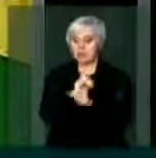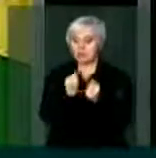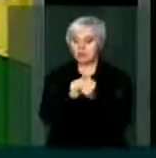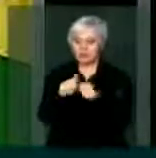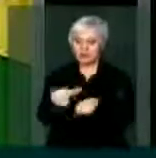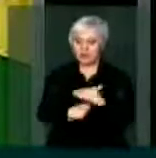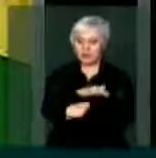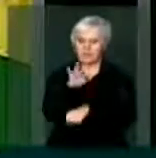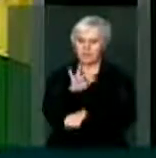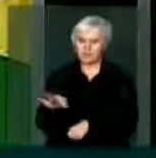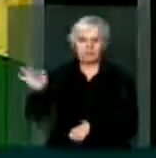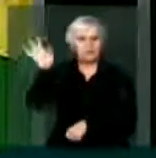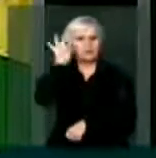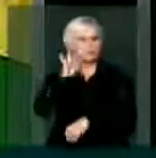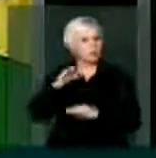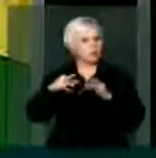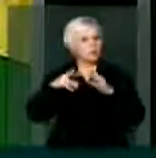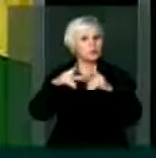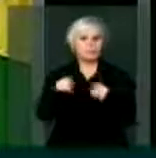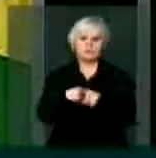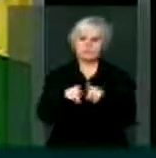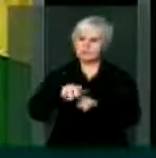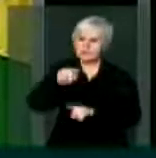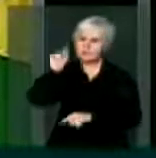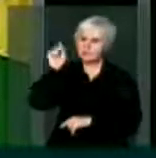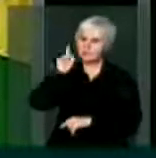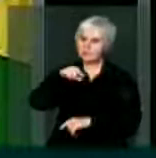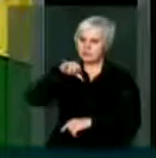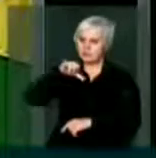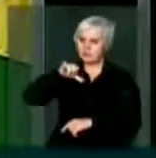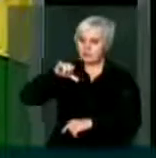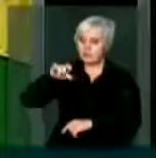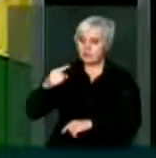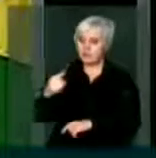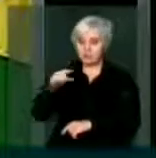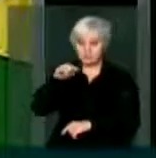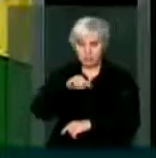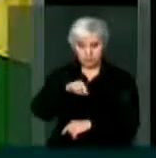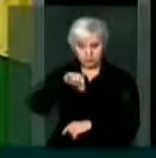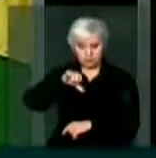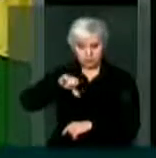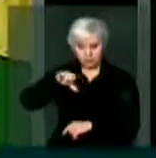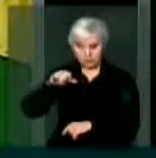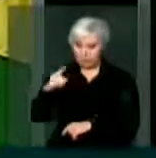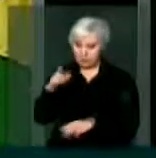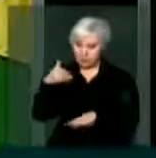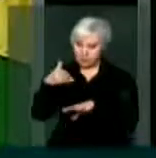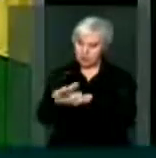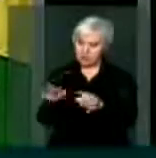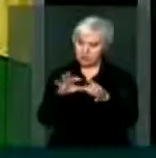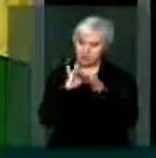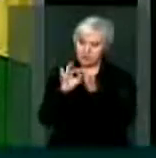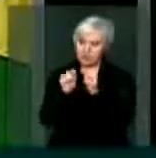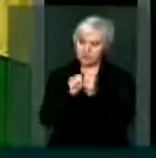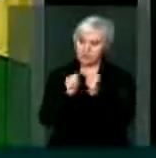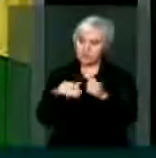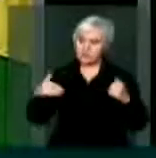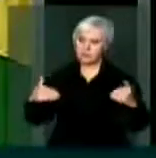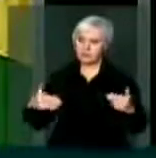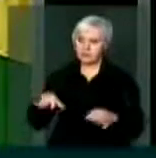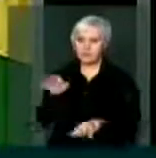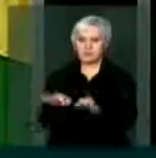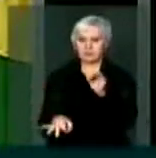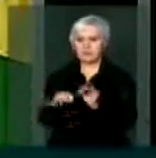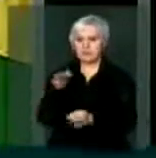estradas federais, sendo, desde 1991, integrante da estrutura organizacional do Ministério da